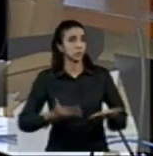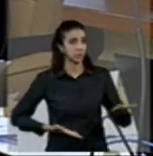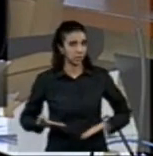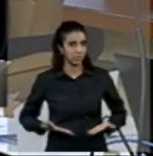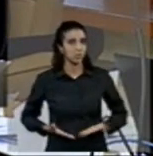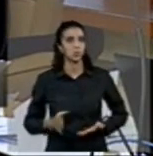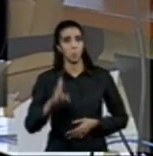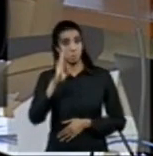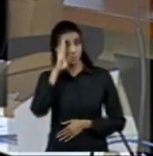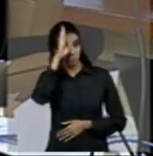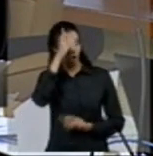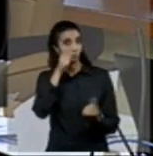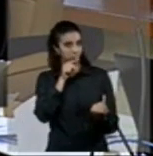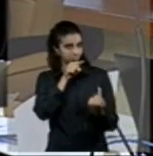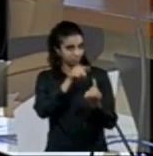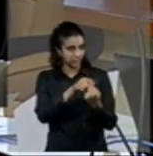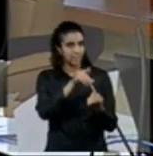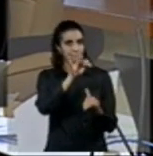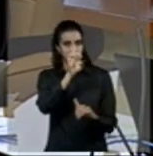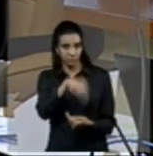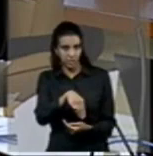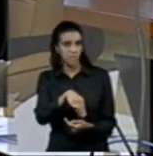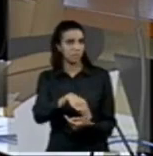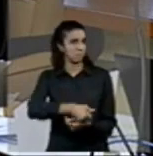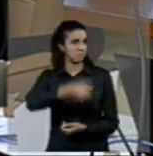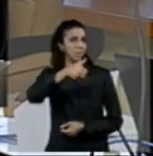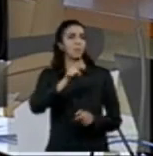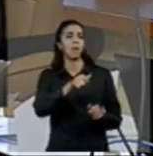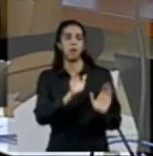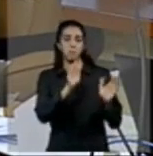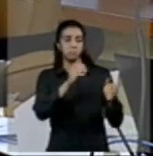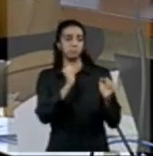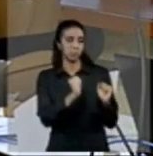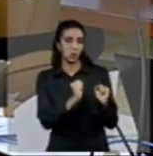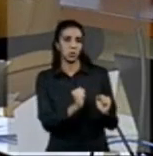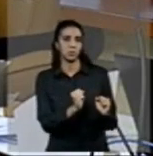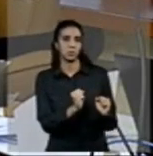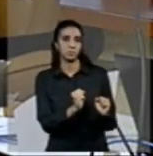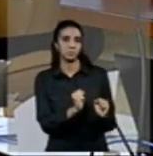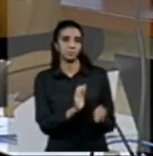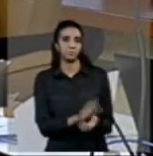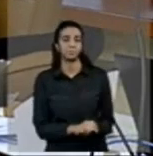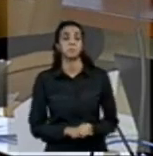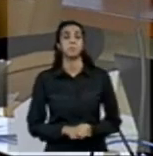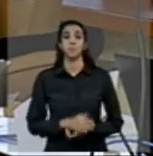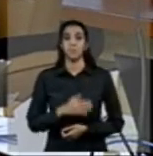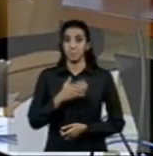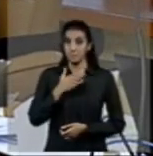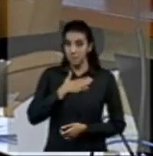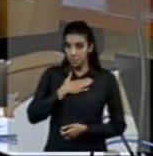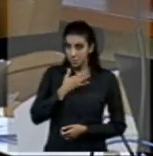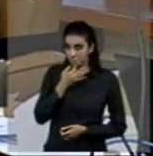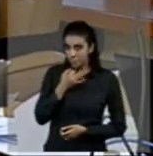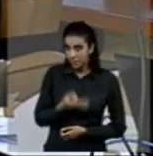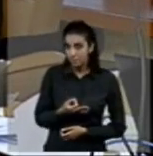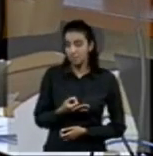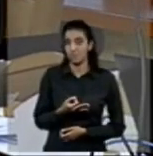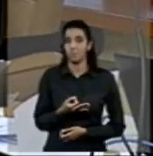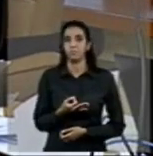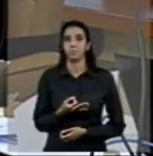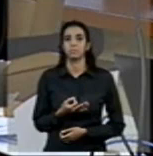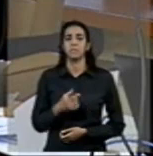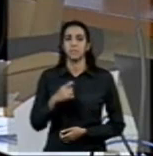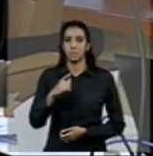atividades essenciais, principais ou primordiais. Em meu modo de ver, há um conjunto